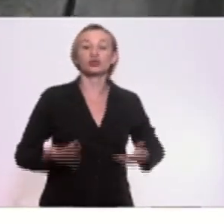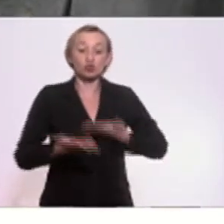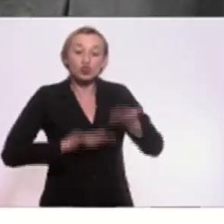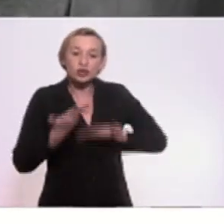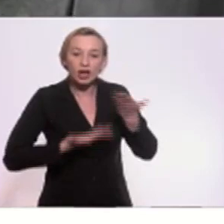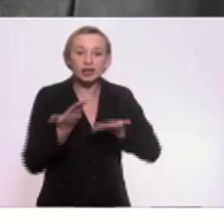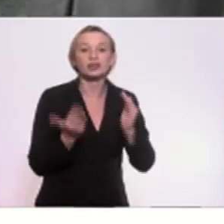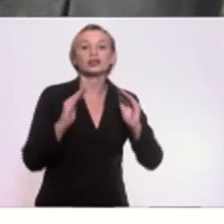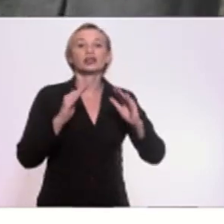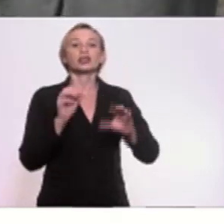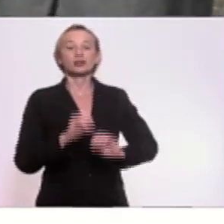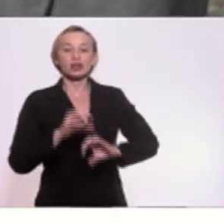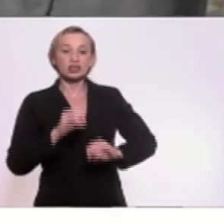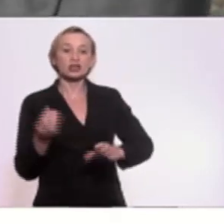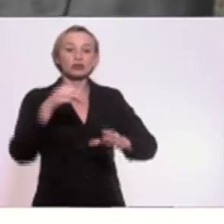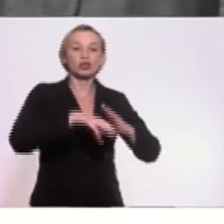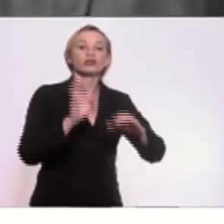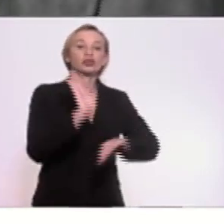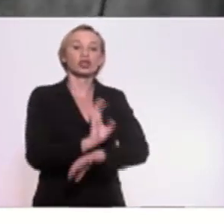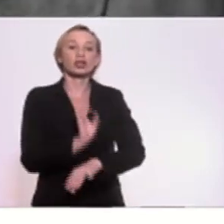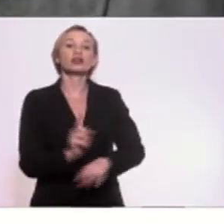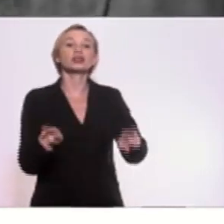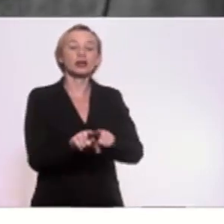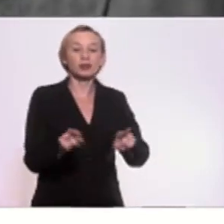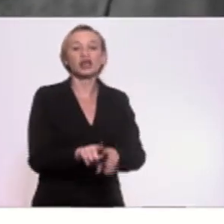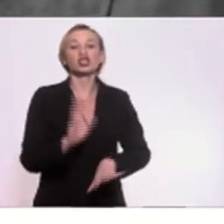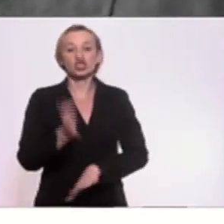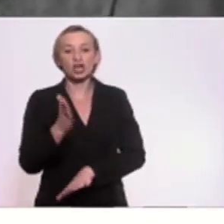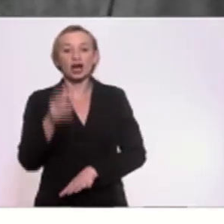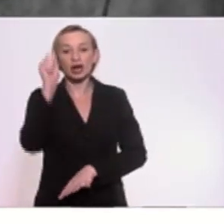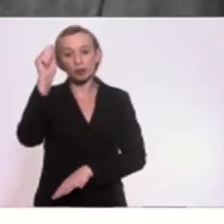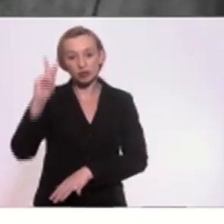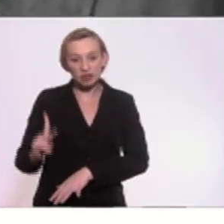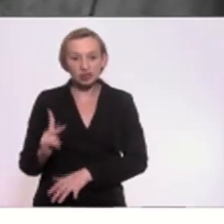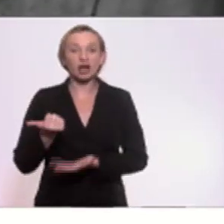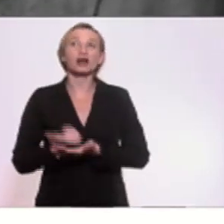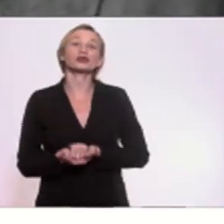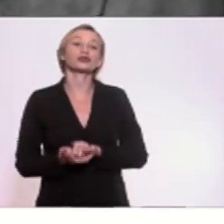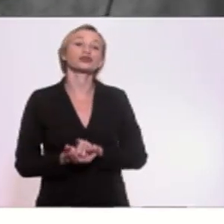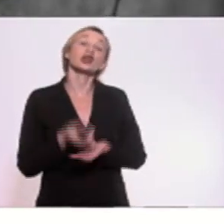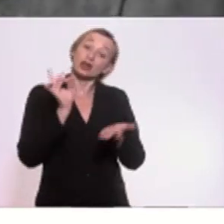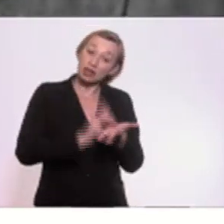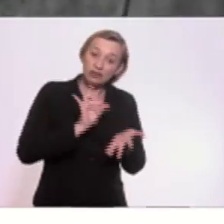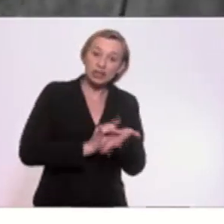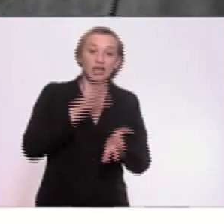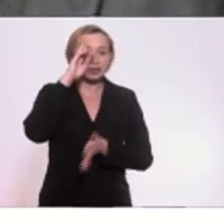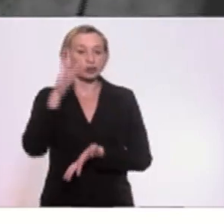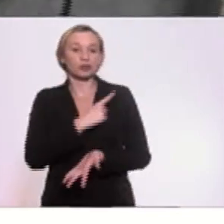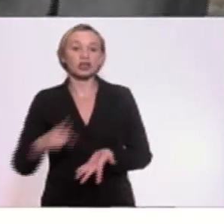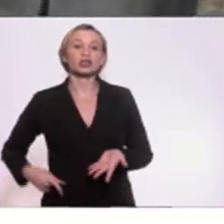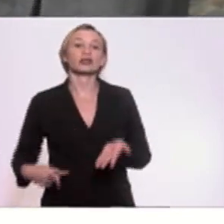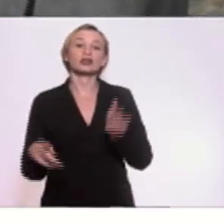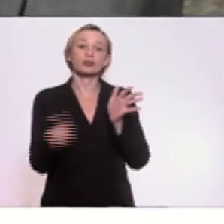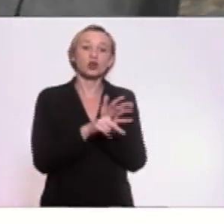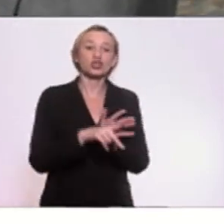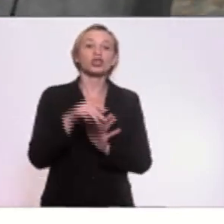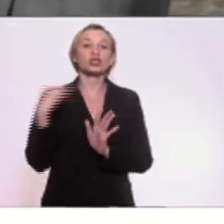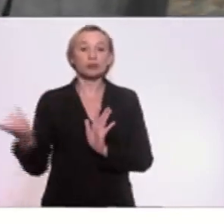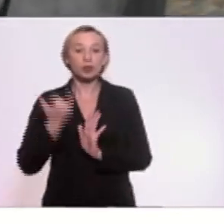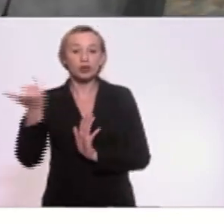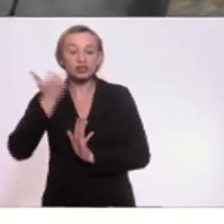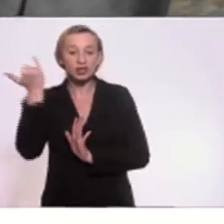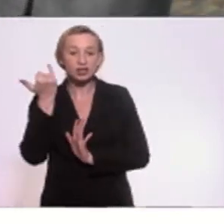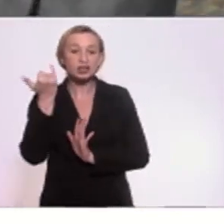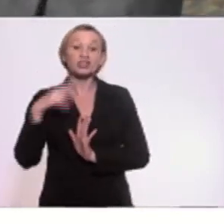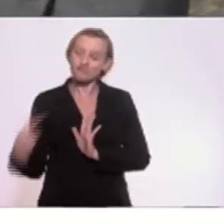do nosso Estado, também aqueles que já estão aposentados. Isso, na verdade, senhor presidente, esse projeto, a importância dele